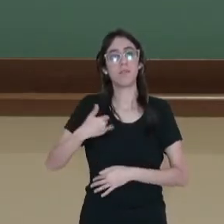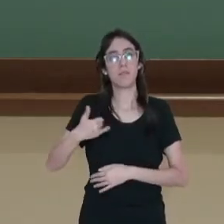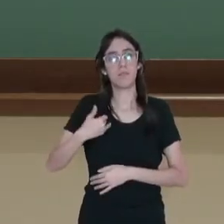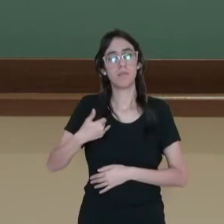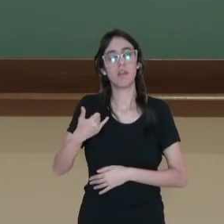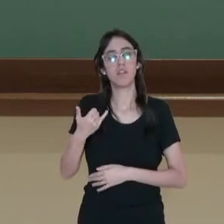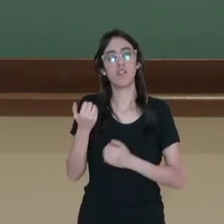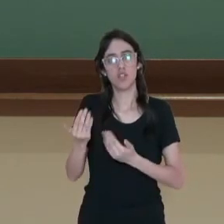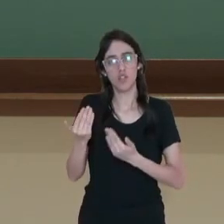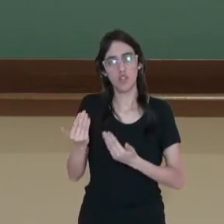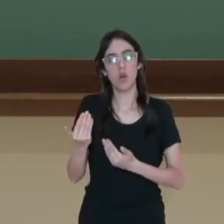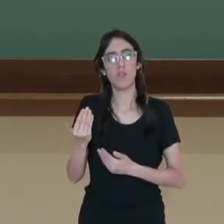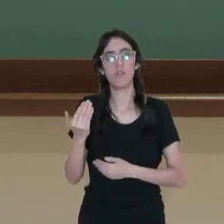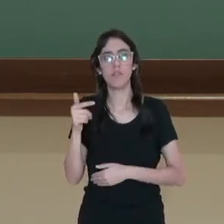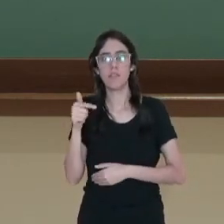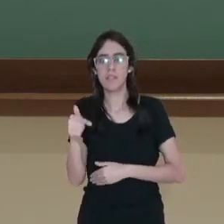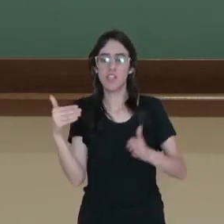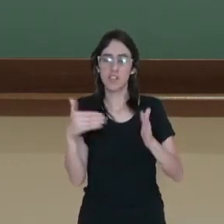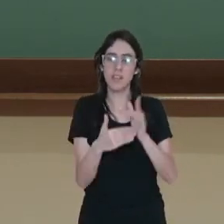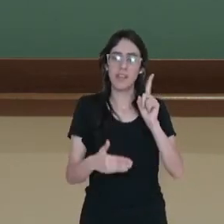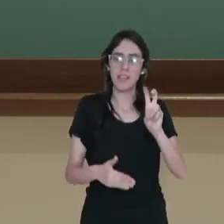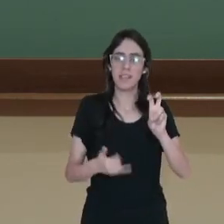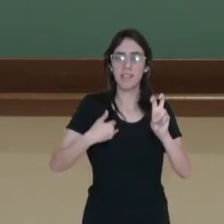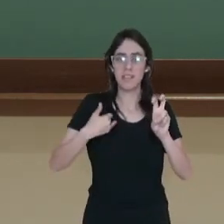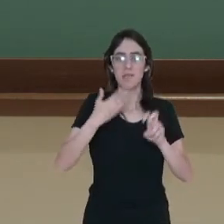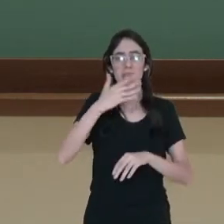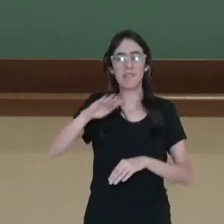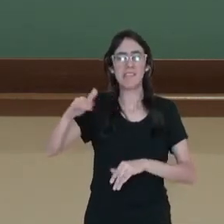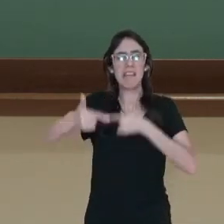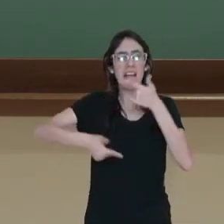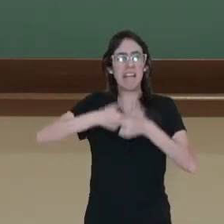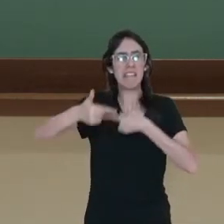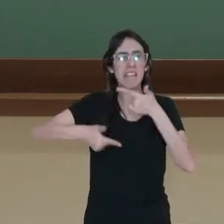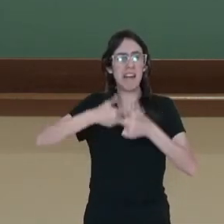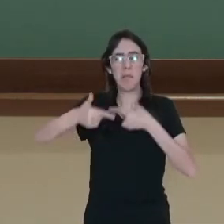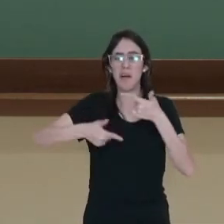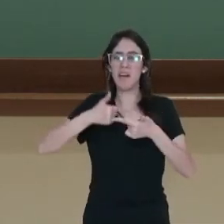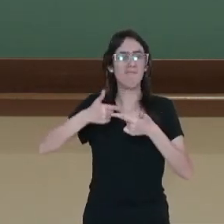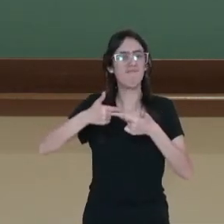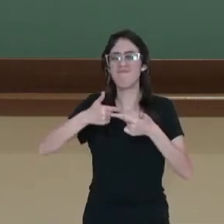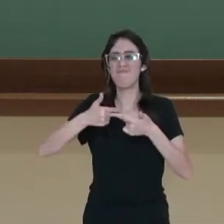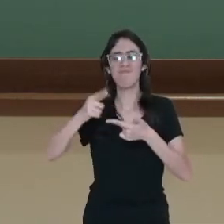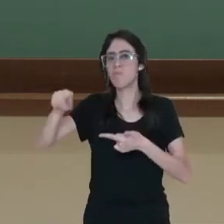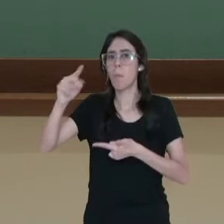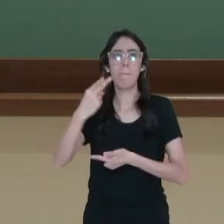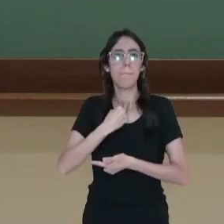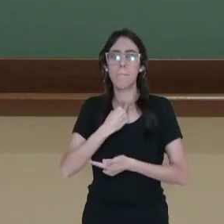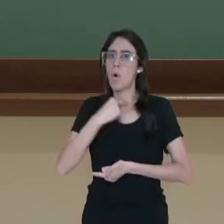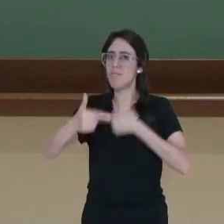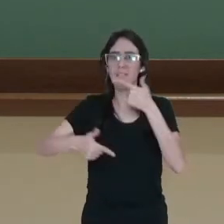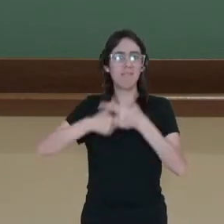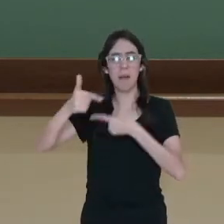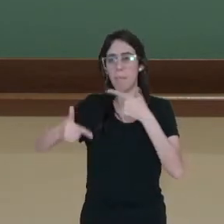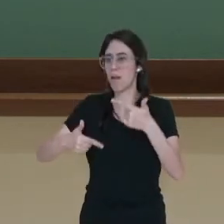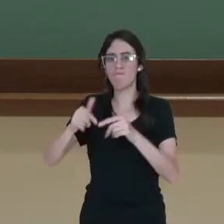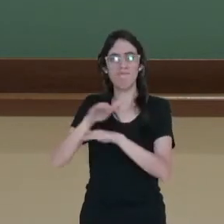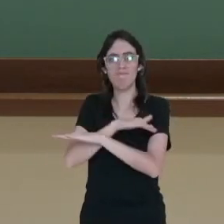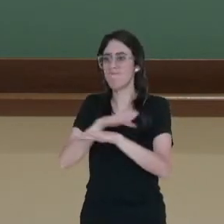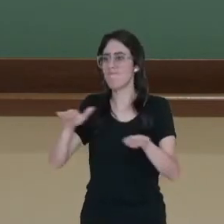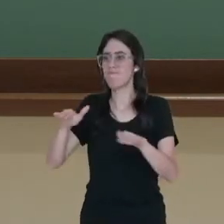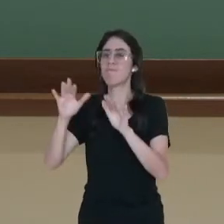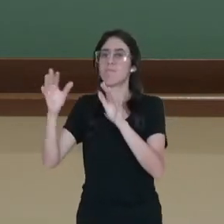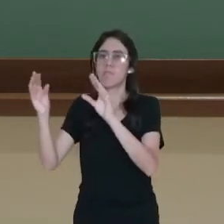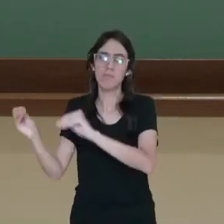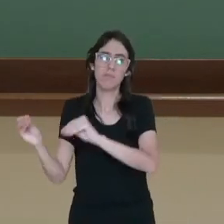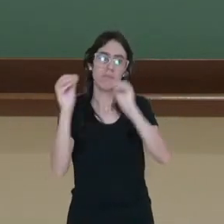que estavam em trabalhos penosos. Ou seja, tirar esses jovens de 7 a 15 anos do trabalho, colocá-los na